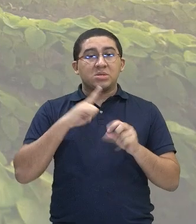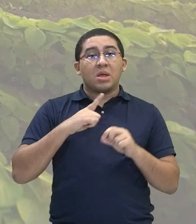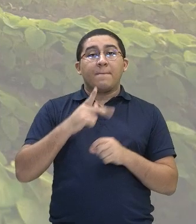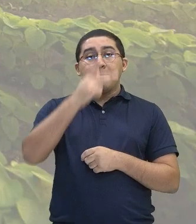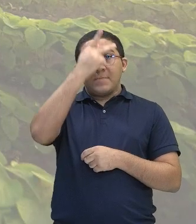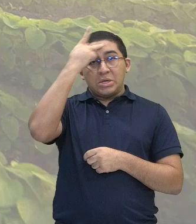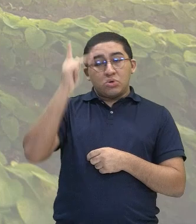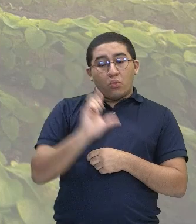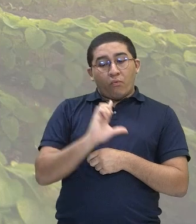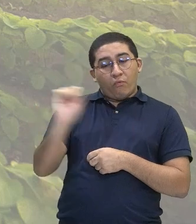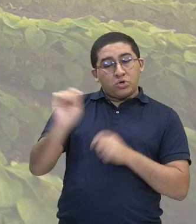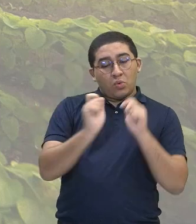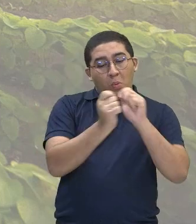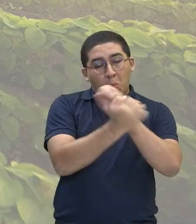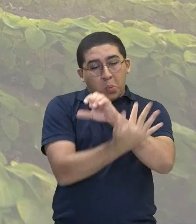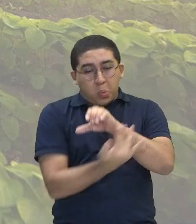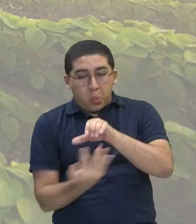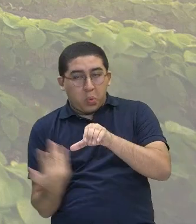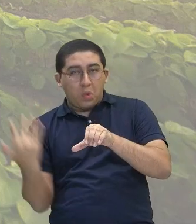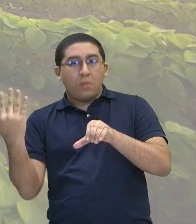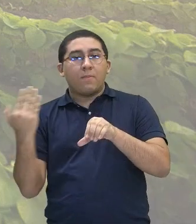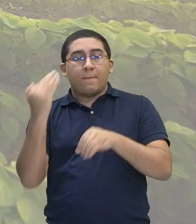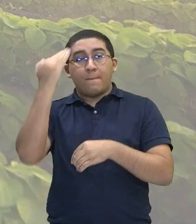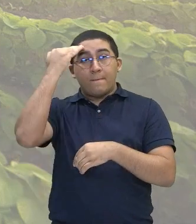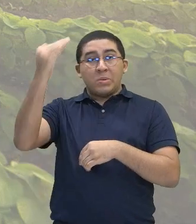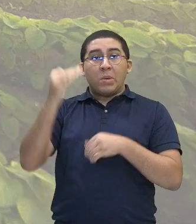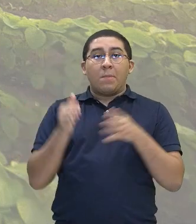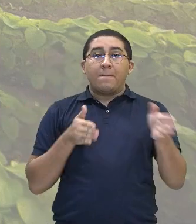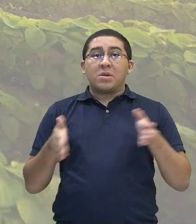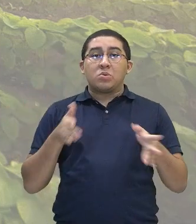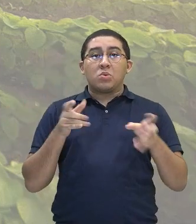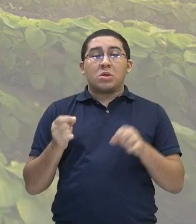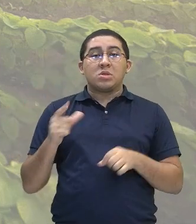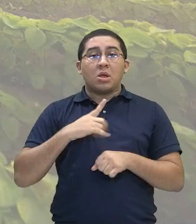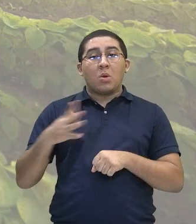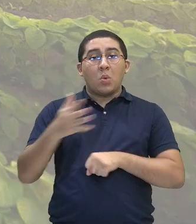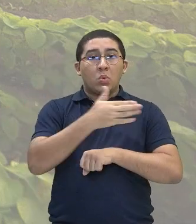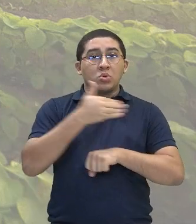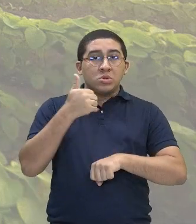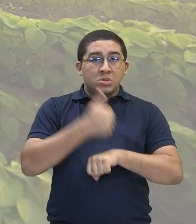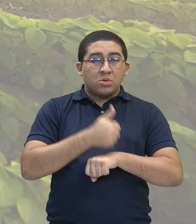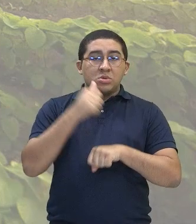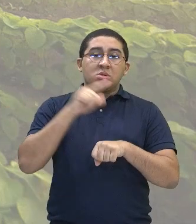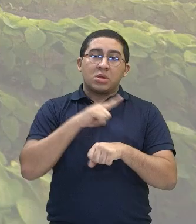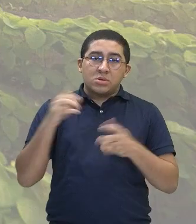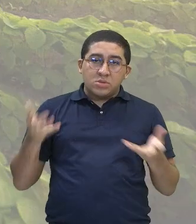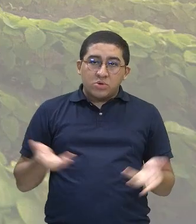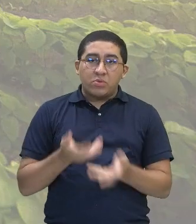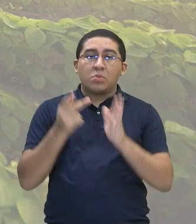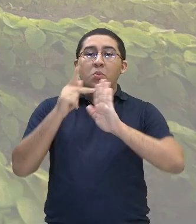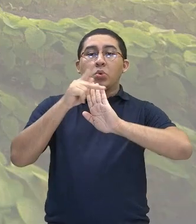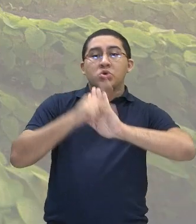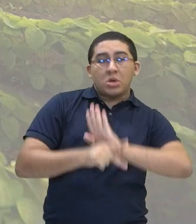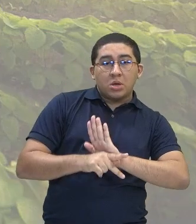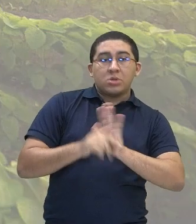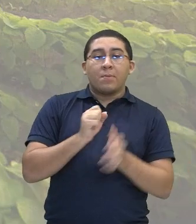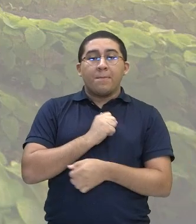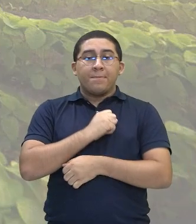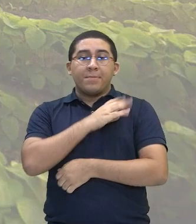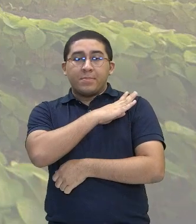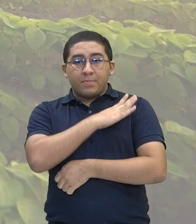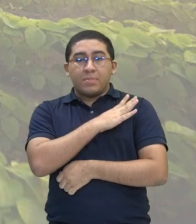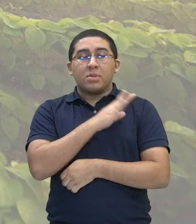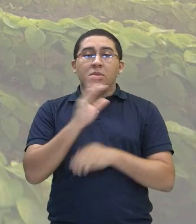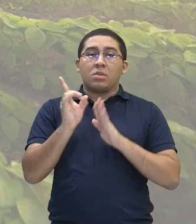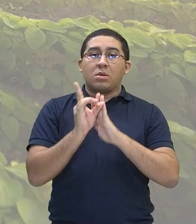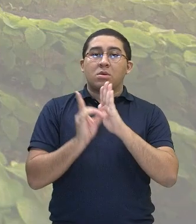populacionais, né? Principalmente naquele período ali da colonização que foi incentivada por programas militares ali na